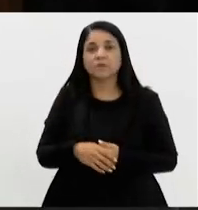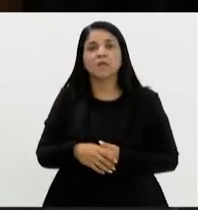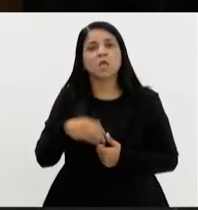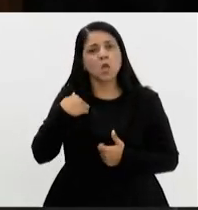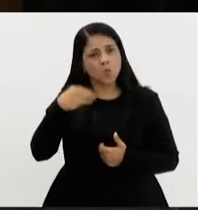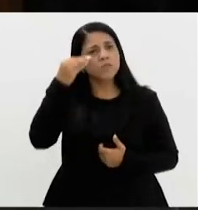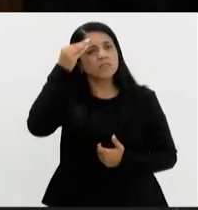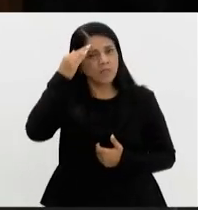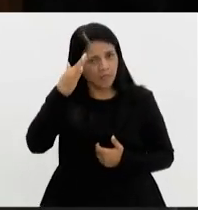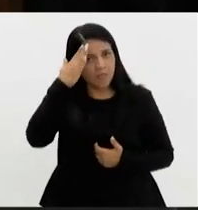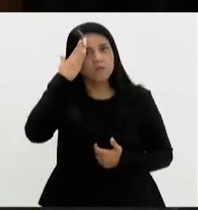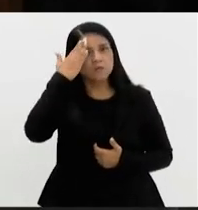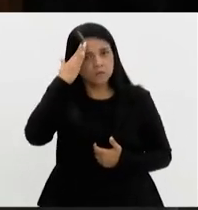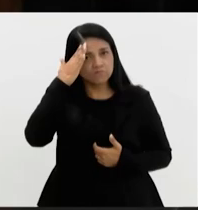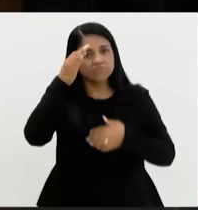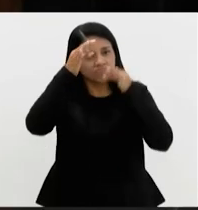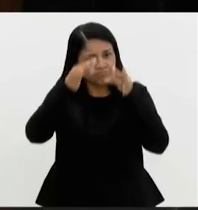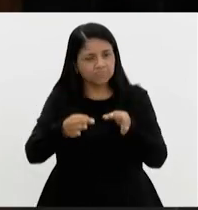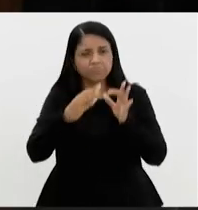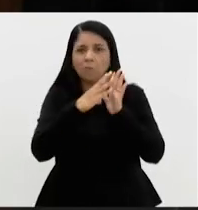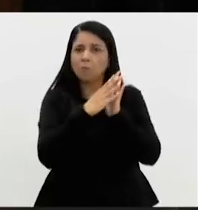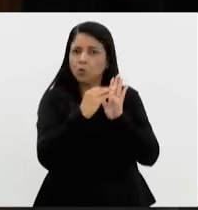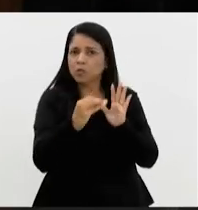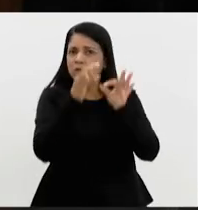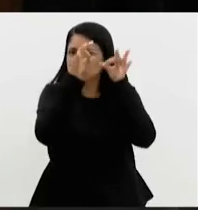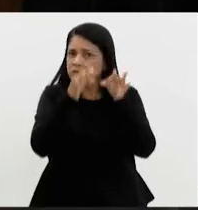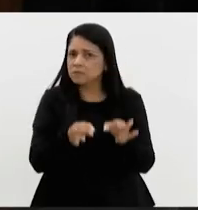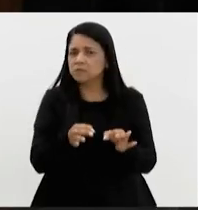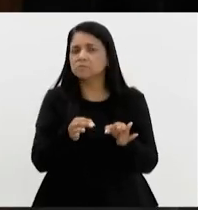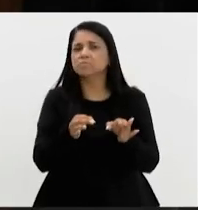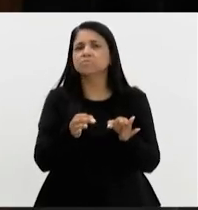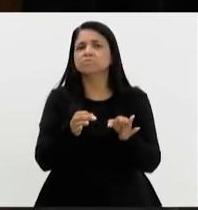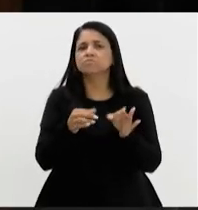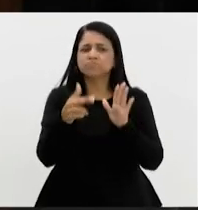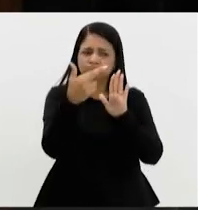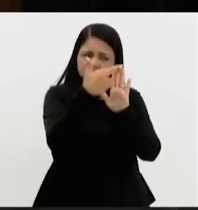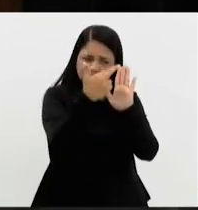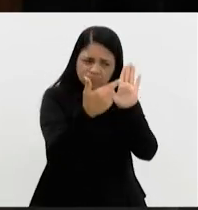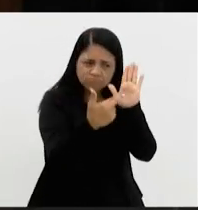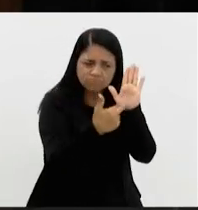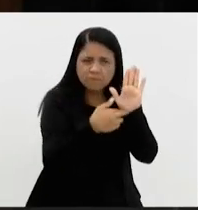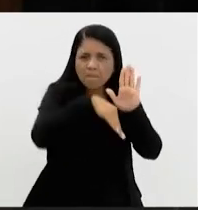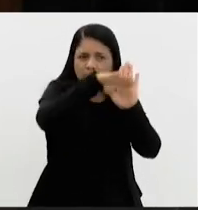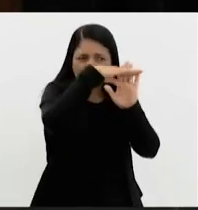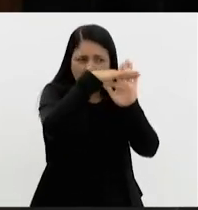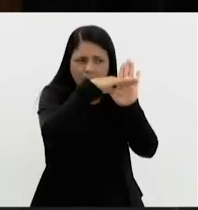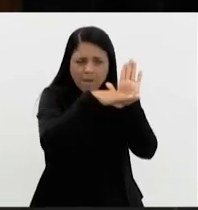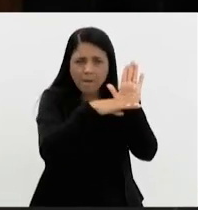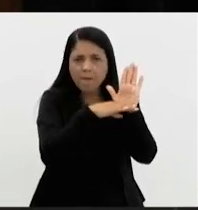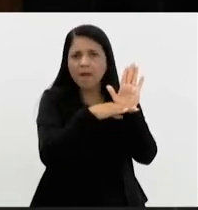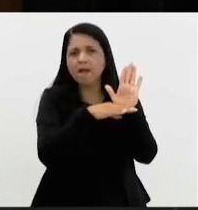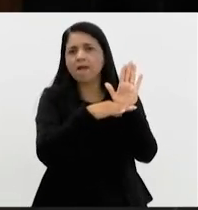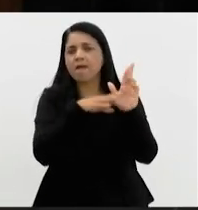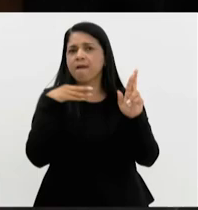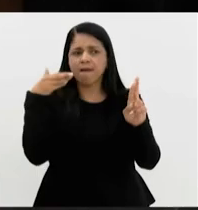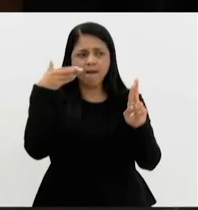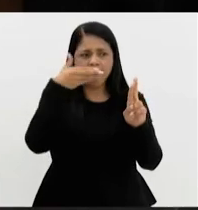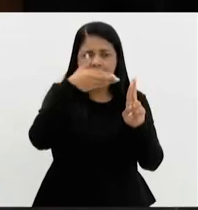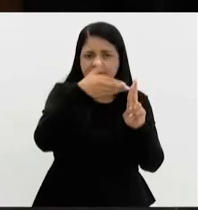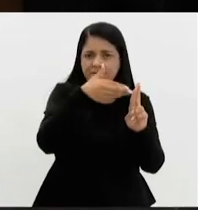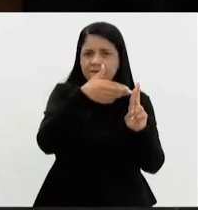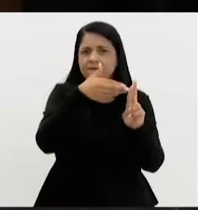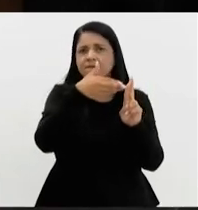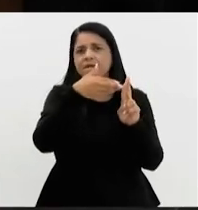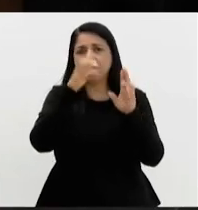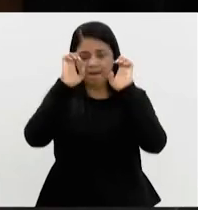esse modelo é um modelo muito acertado eh de estabelecer princípios e e parâmetros éticos ao